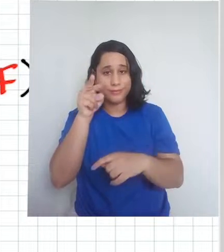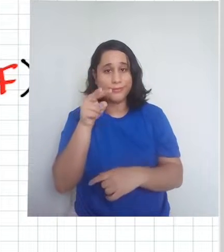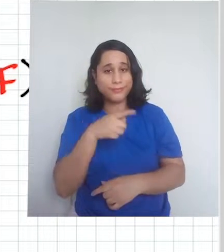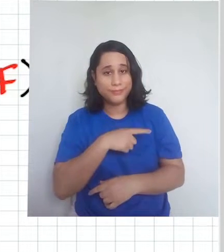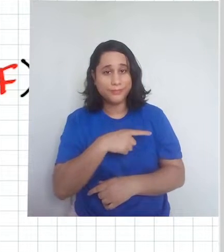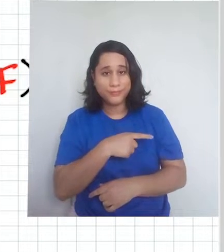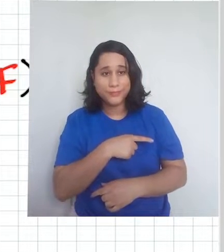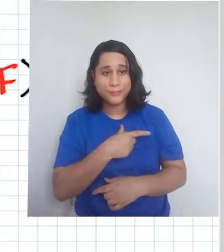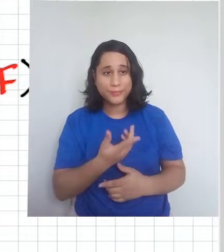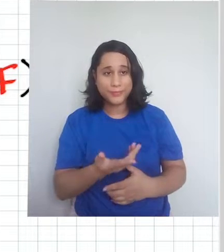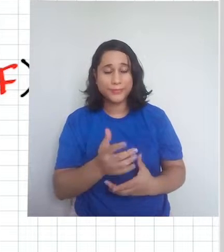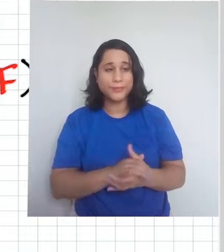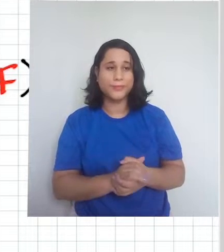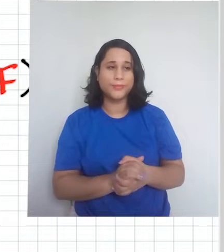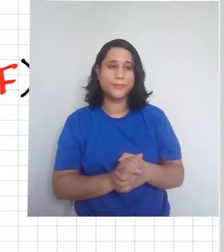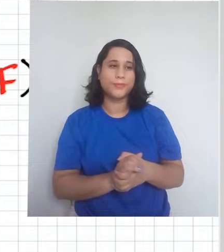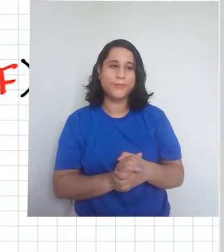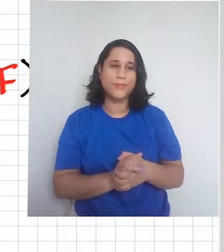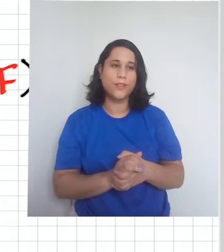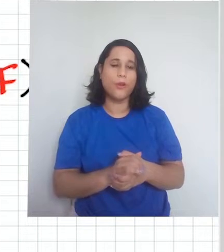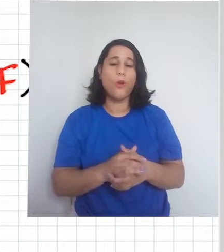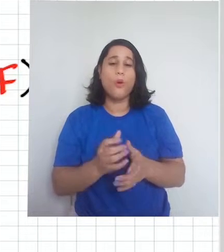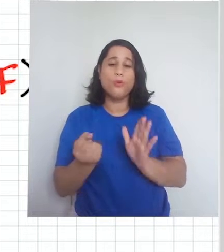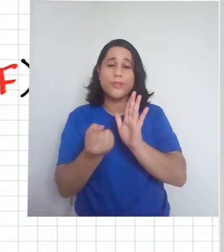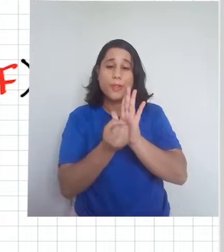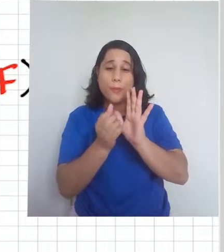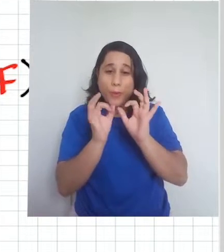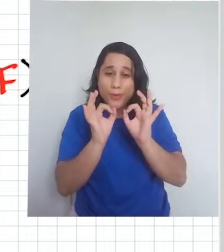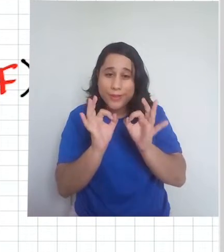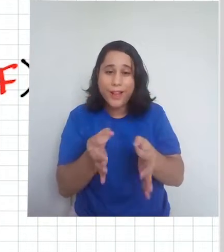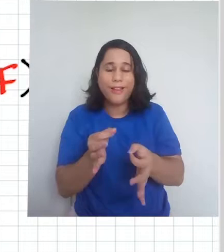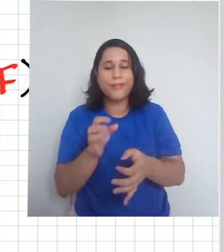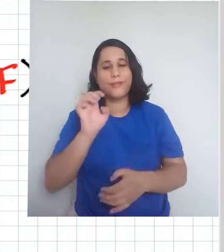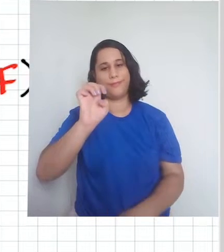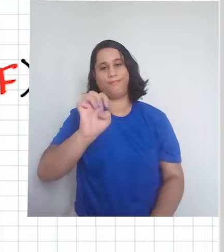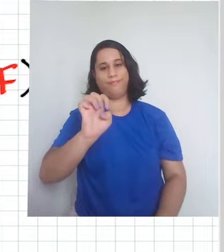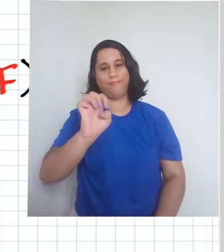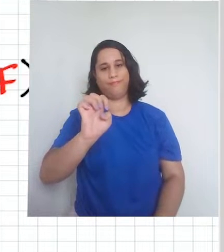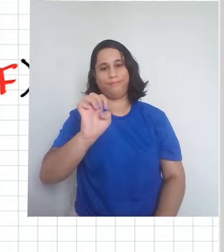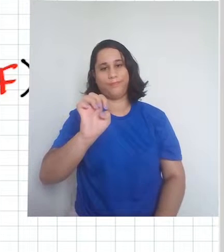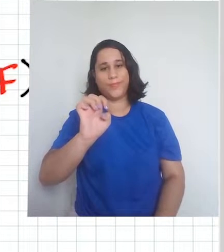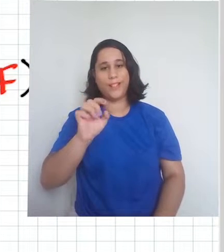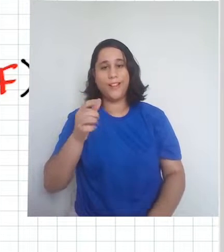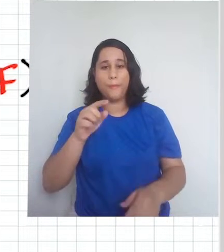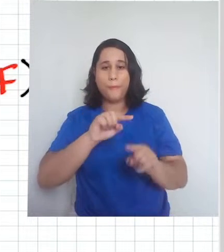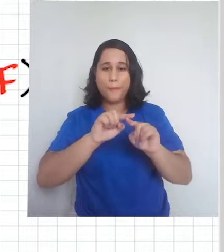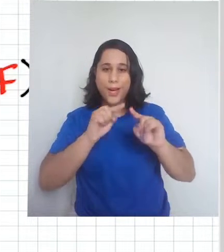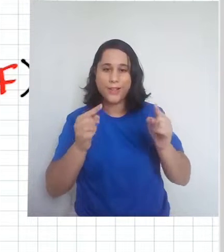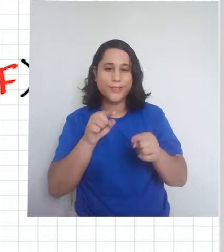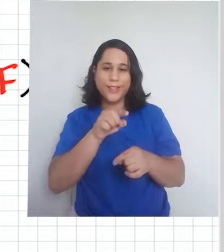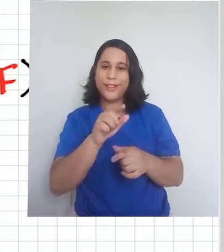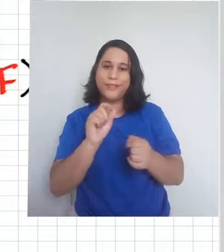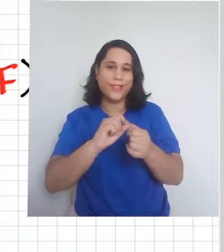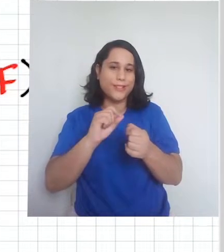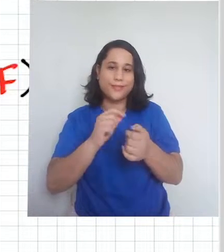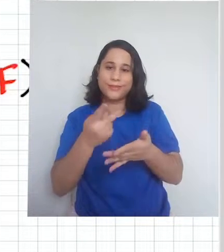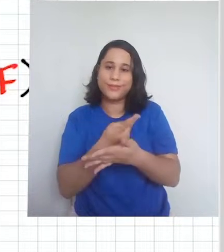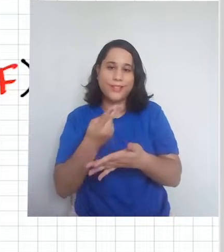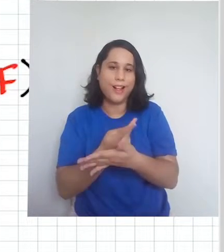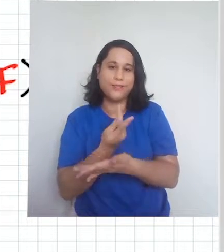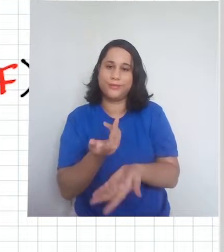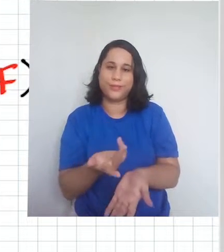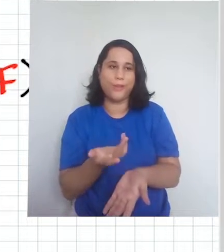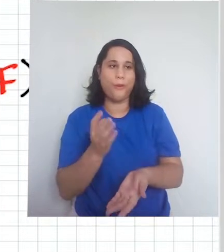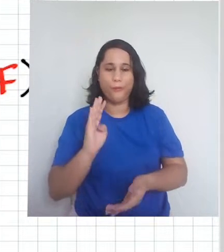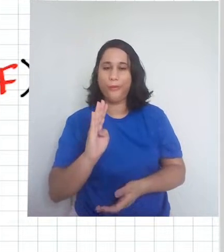presente, nesse nosso caso, o símbolo correto seria o símbolo de pertence. E ele fez errado, então a